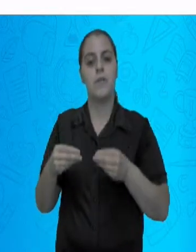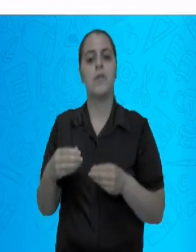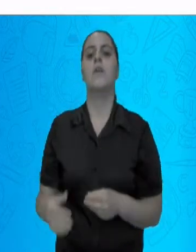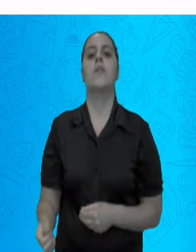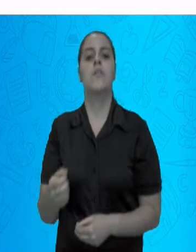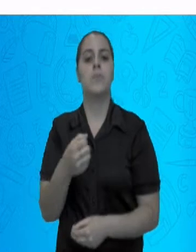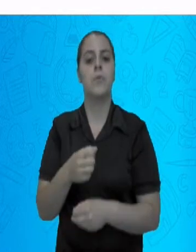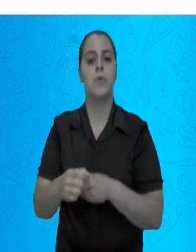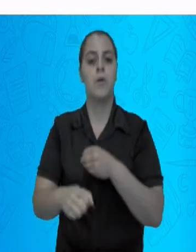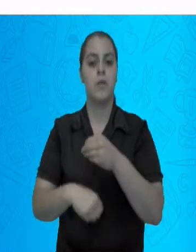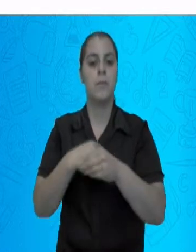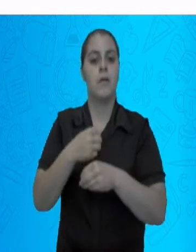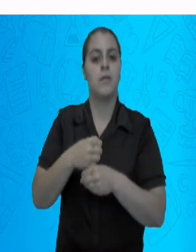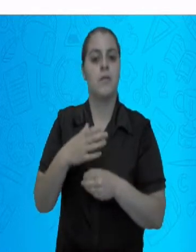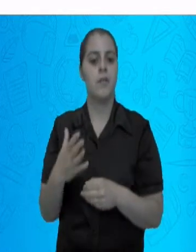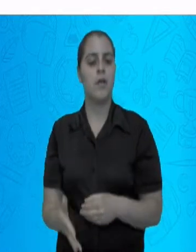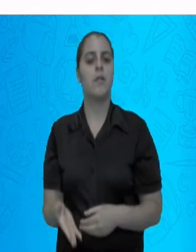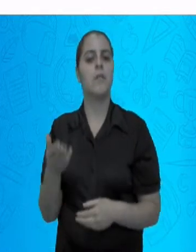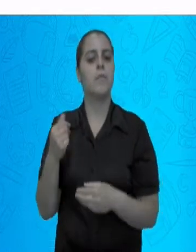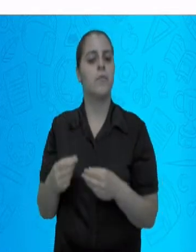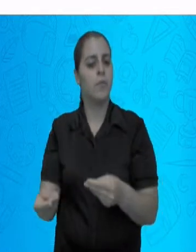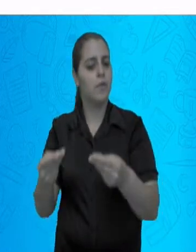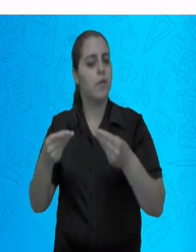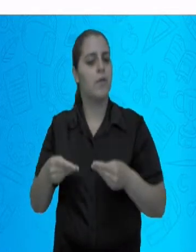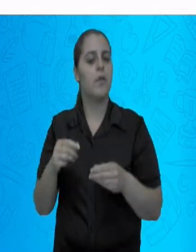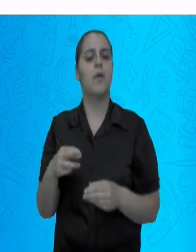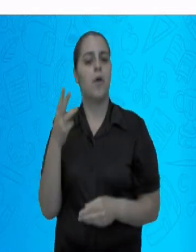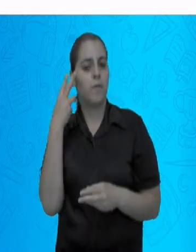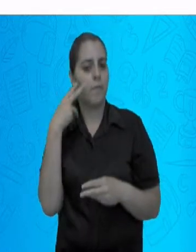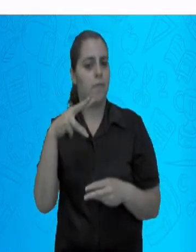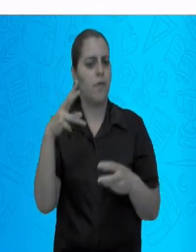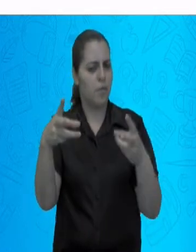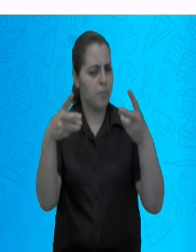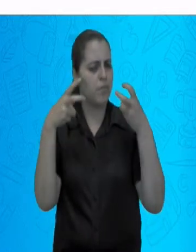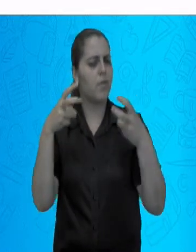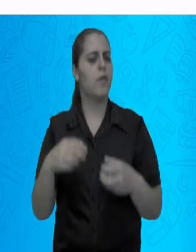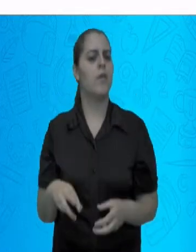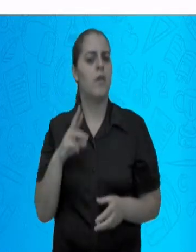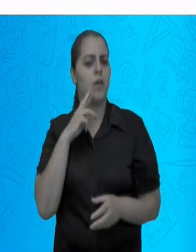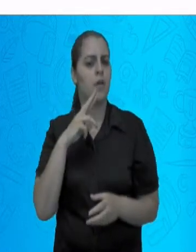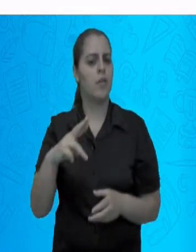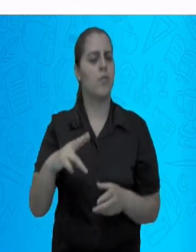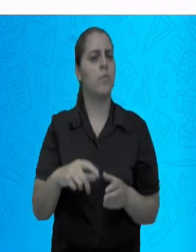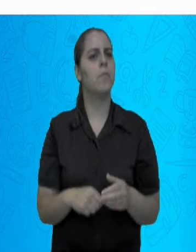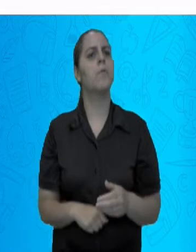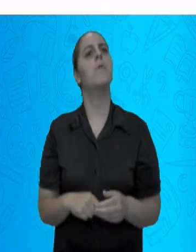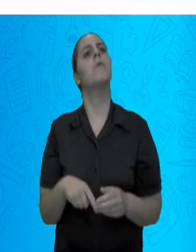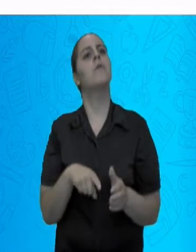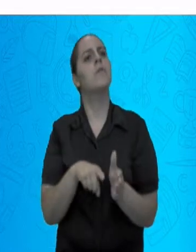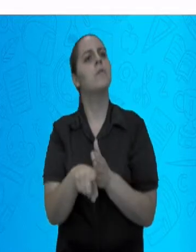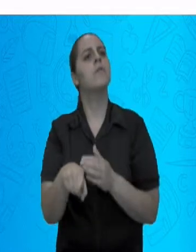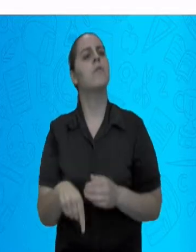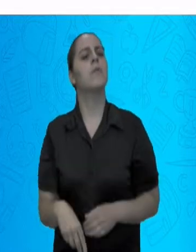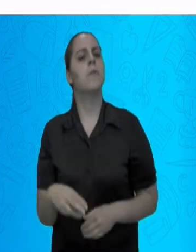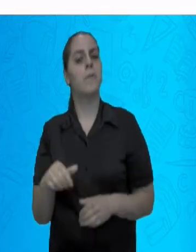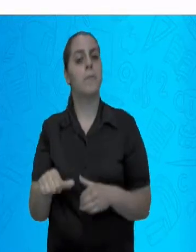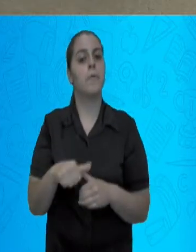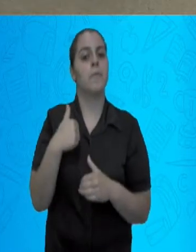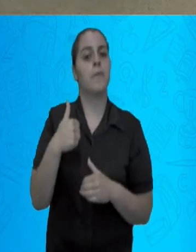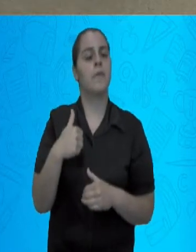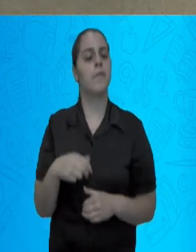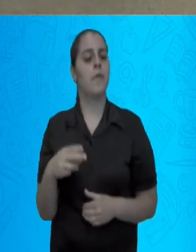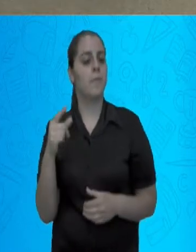ano passado. Observe-o e responda as questões. Nós primeiro